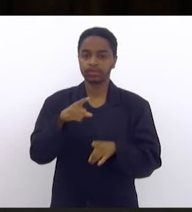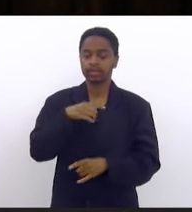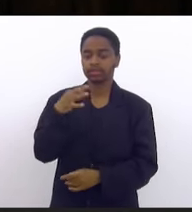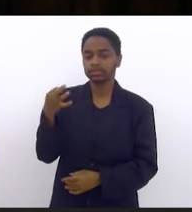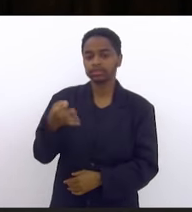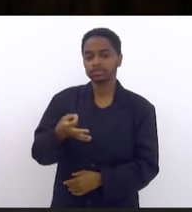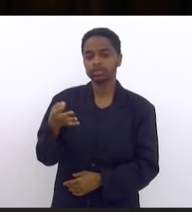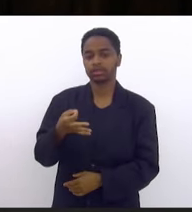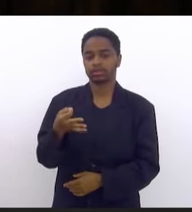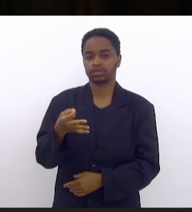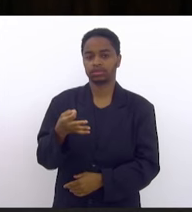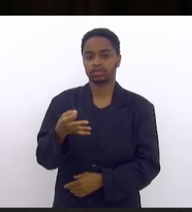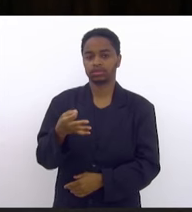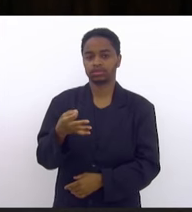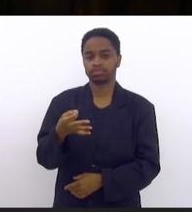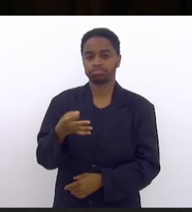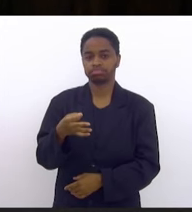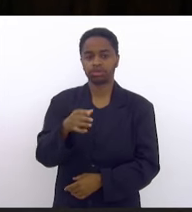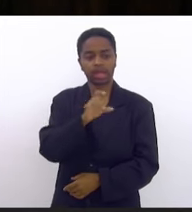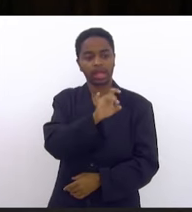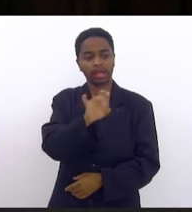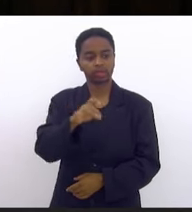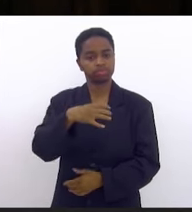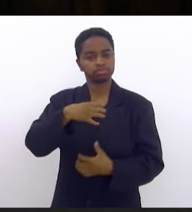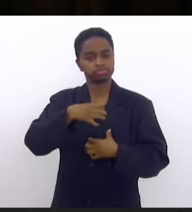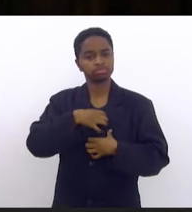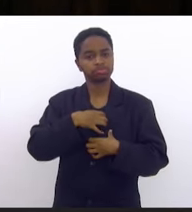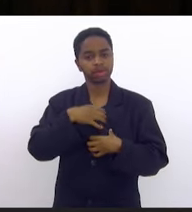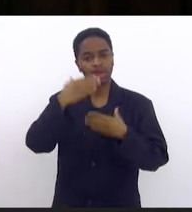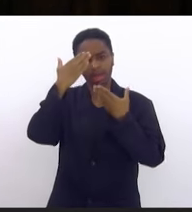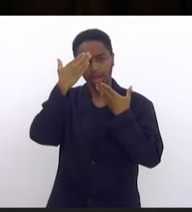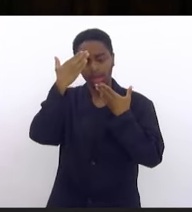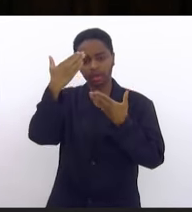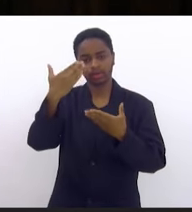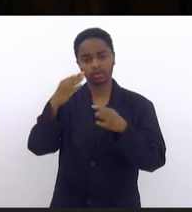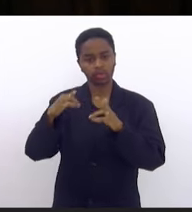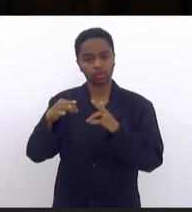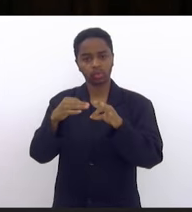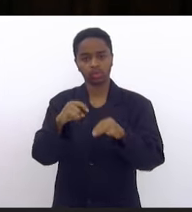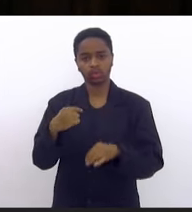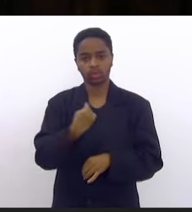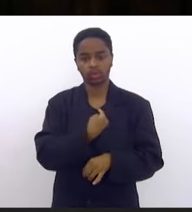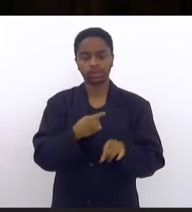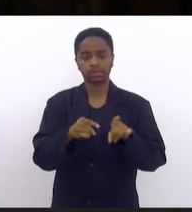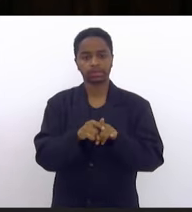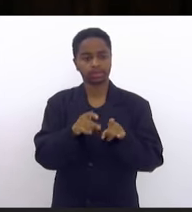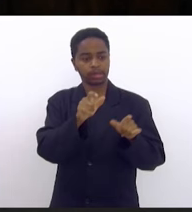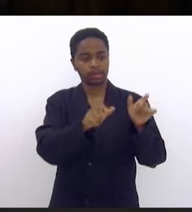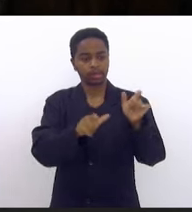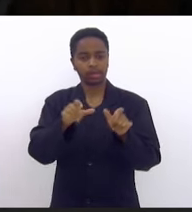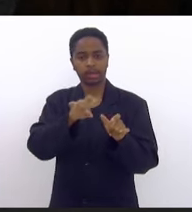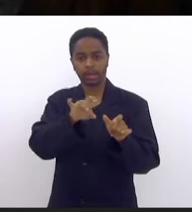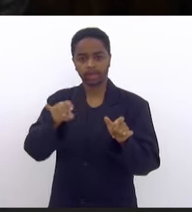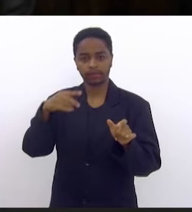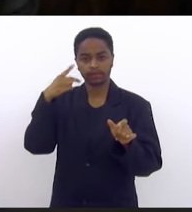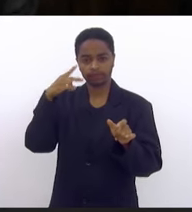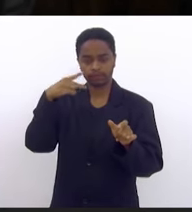que isso gera uma gratidão no coração de todos nós, principalmente deles.